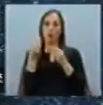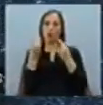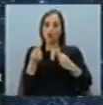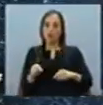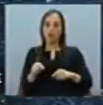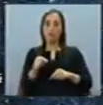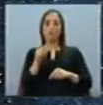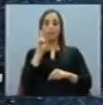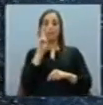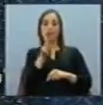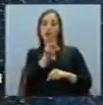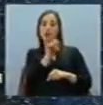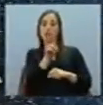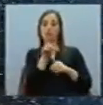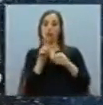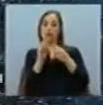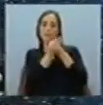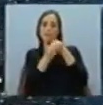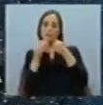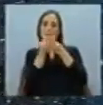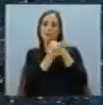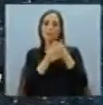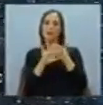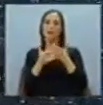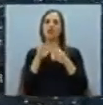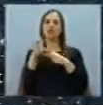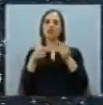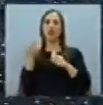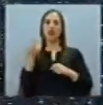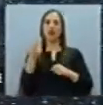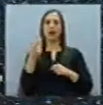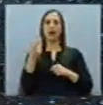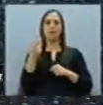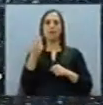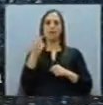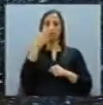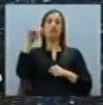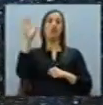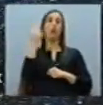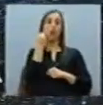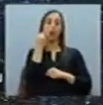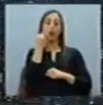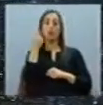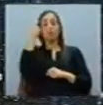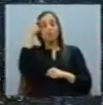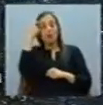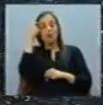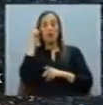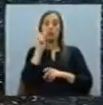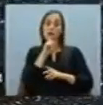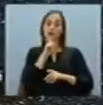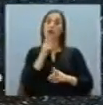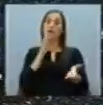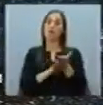disco de poeira à volta de uma estrela mais velha? Então qual é a especulação? Eu repito, é especulação, ainda não temos nenhum dados científicos